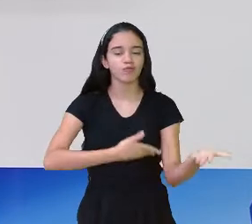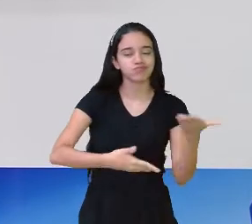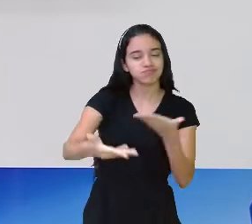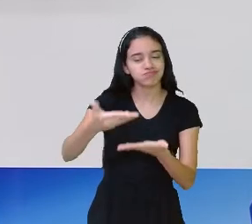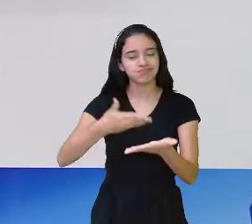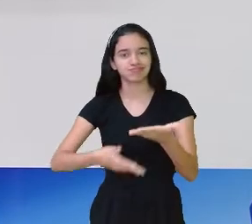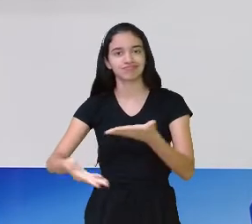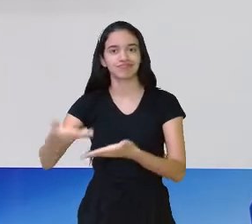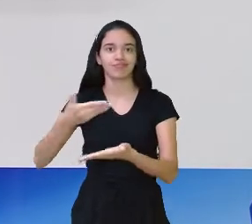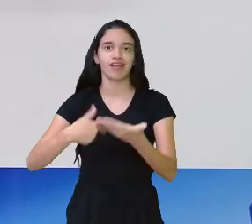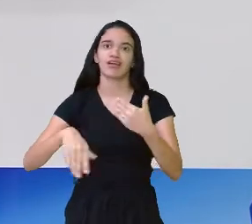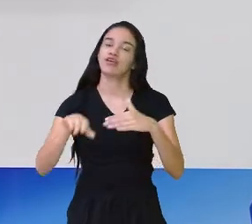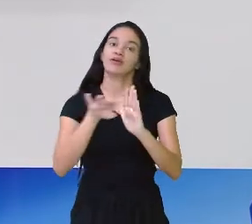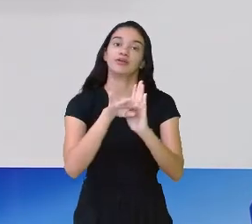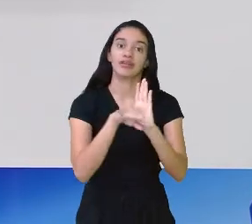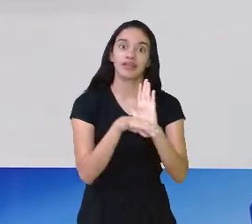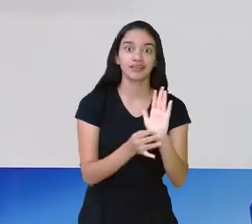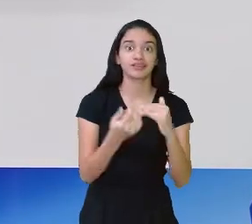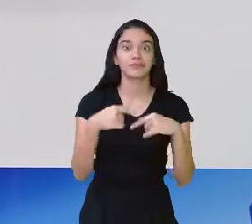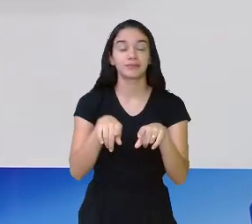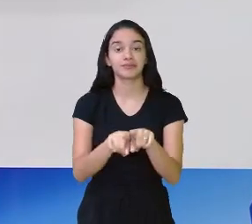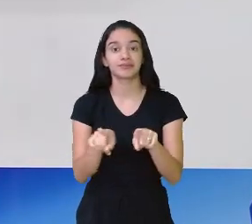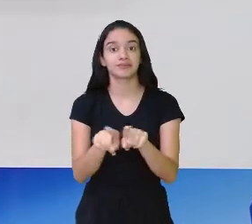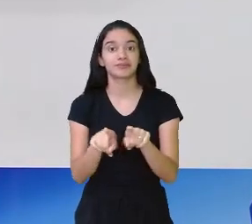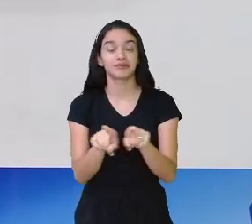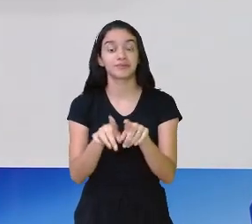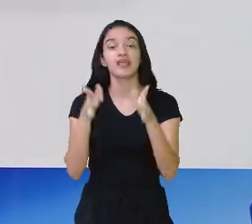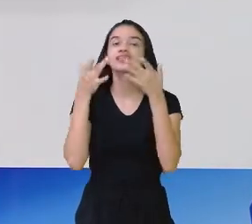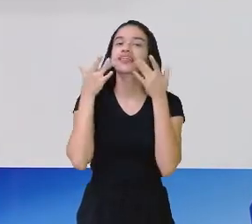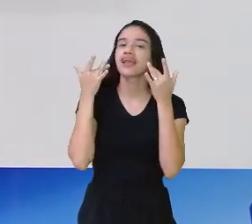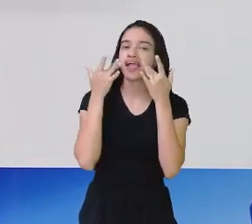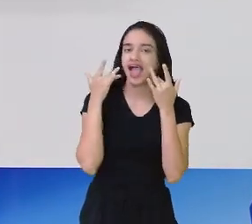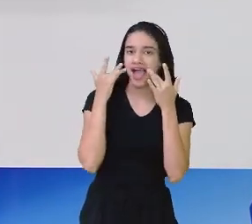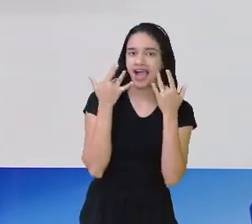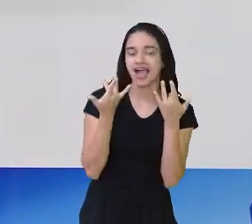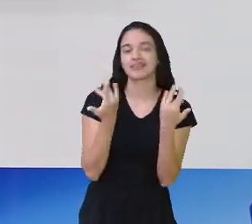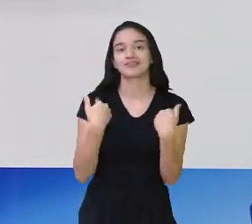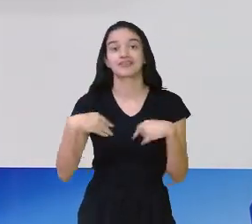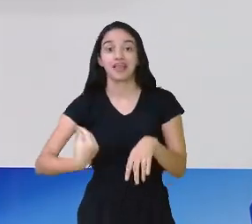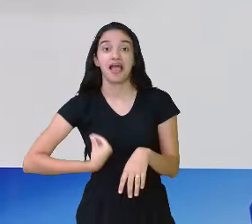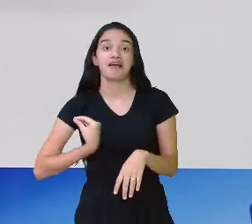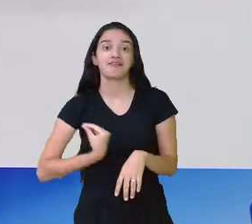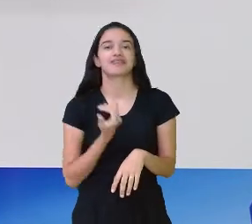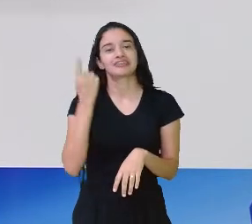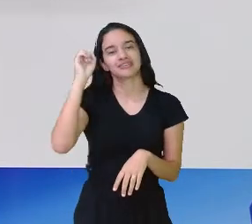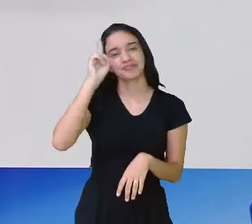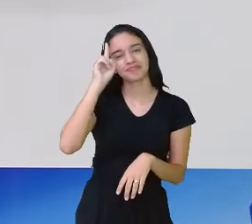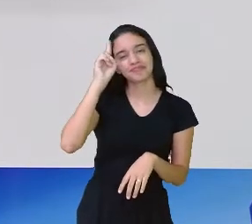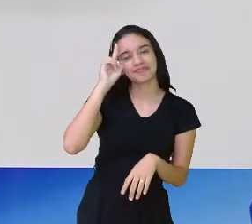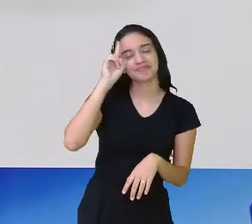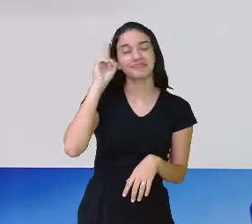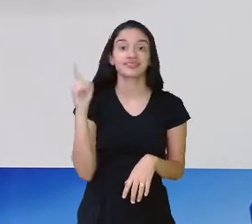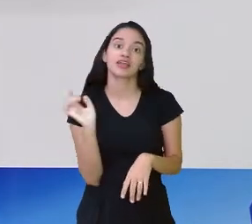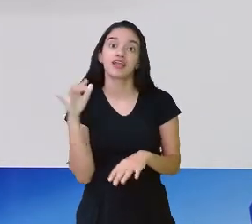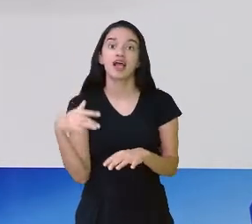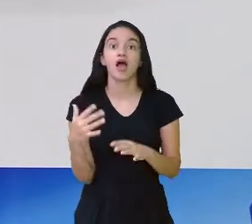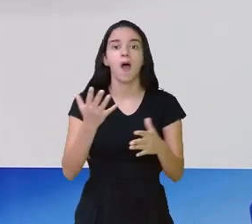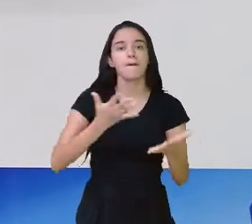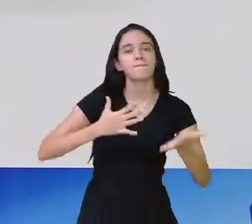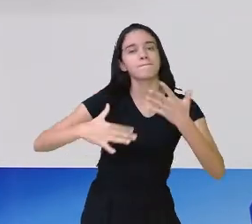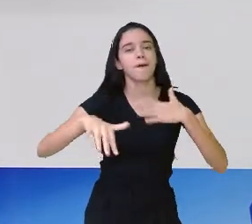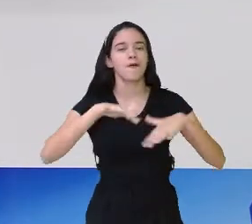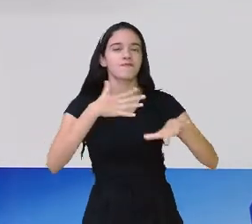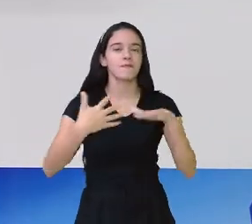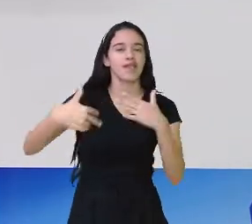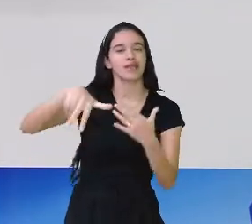né? Os elementos da dança com elementos do teatro, né? Da vida, do cotidiano, né? Os movimentos